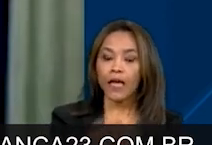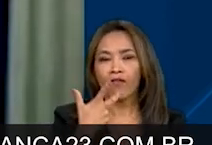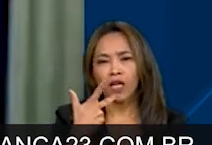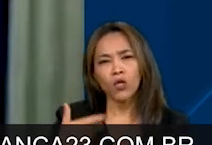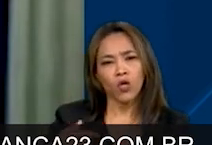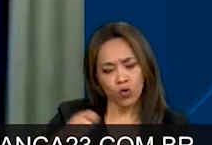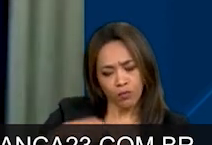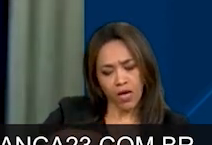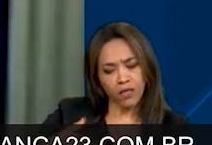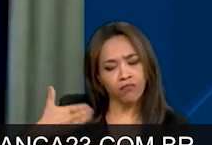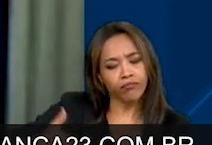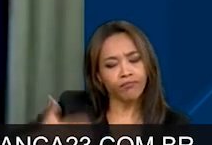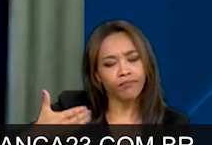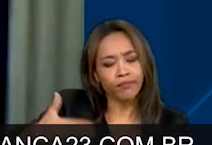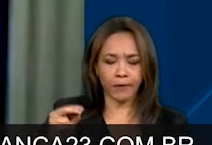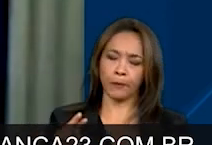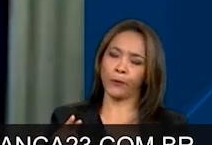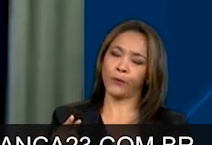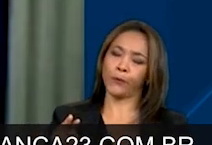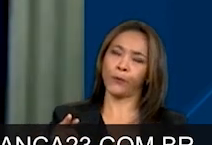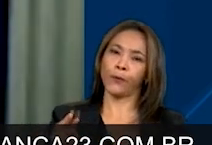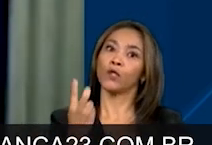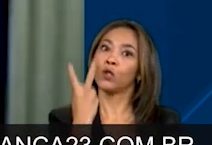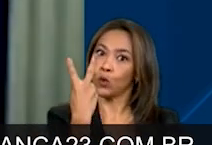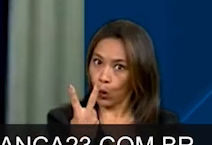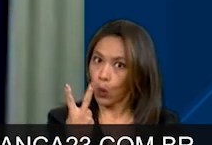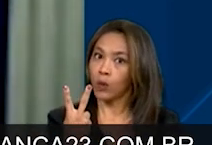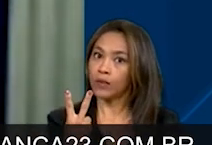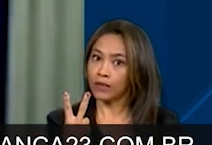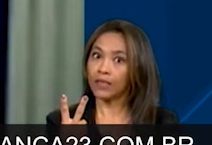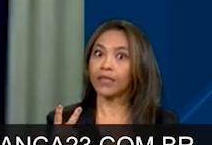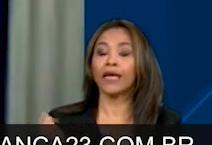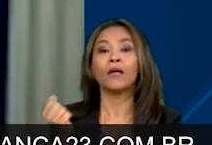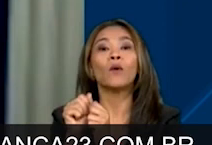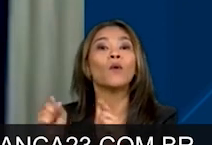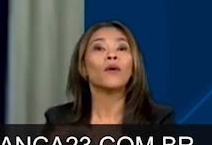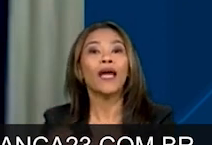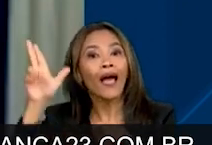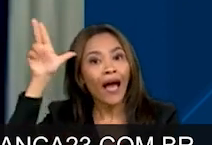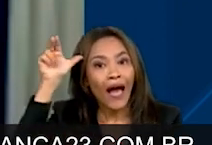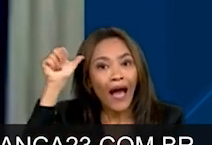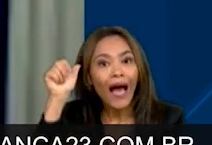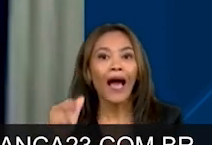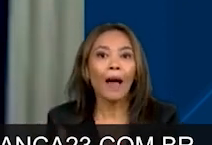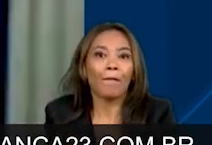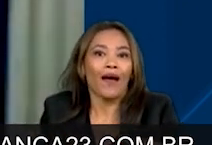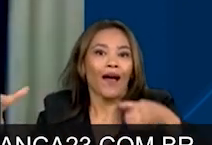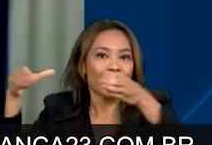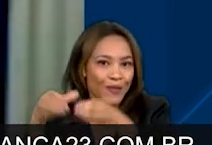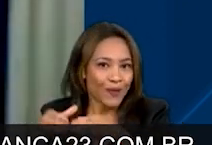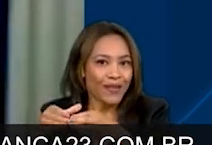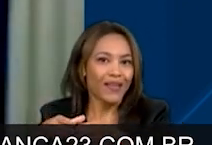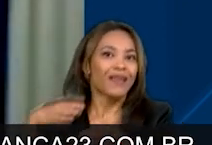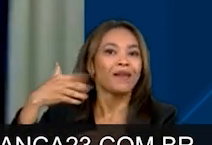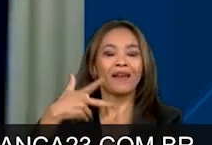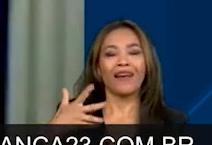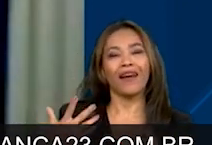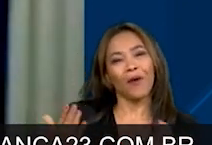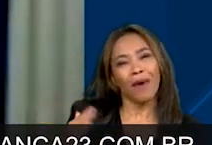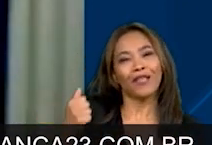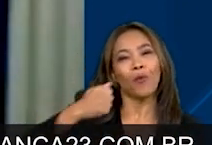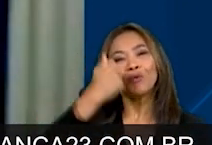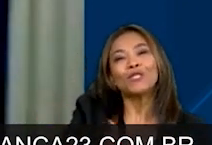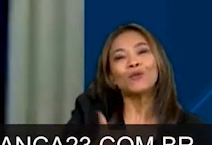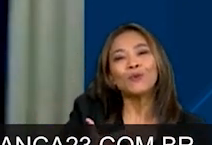próximos meses, a gente tem aí dois grandes eventos, né? A Páscoa é considerado o segundo Natal do ano, e